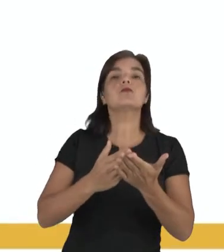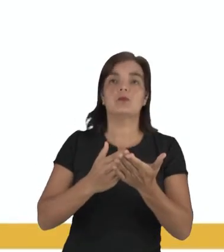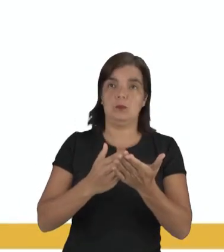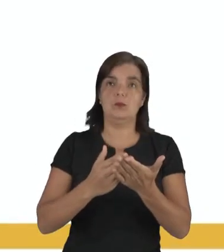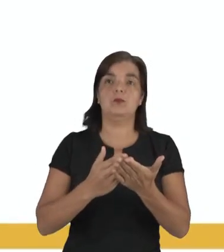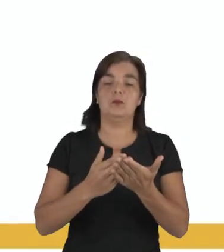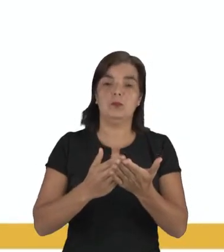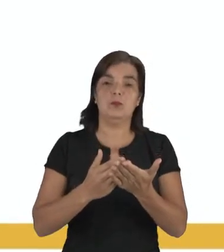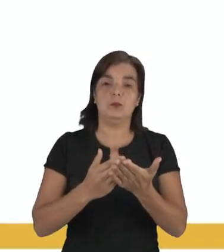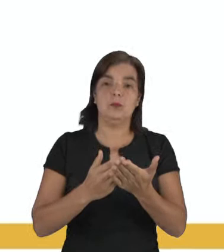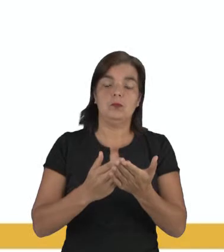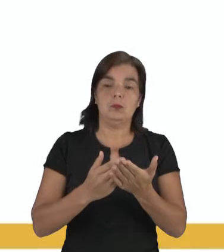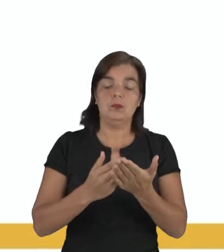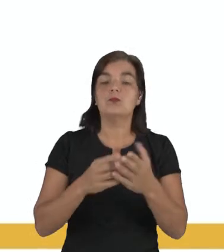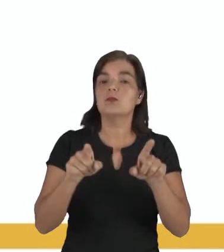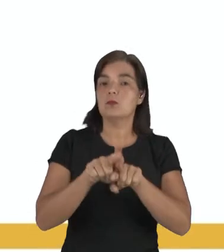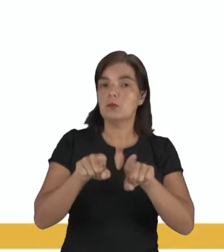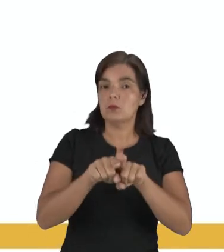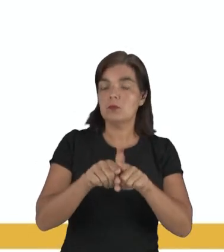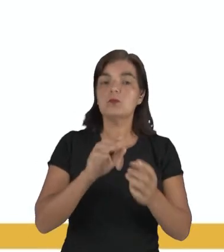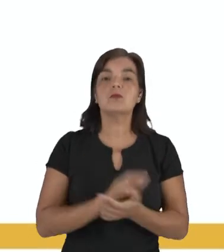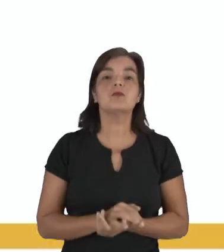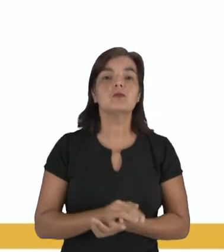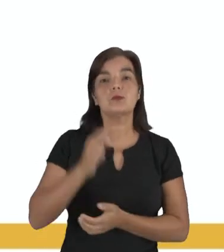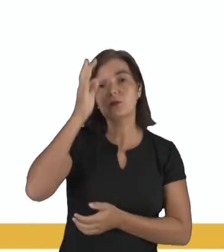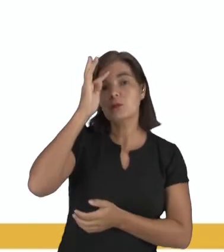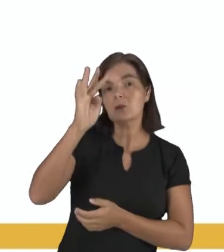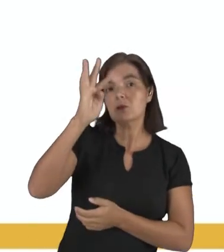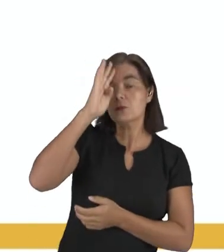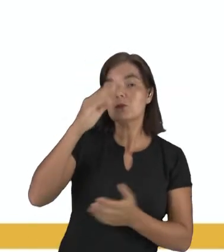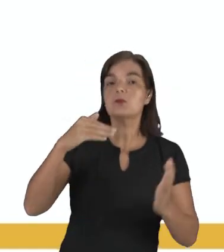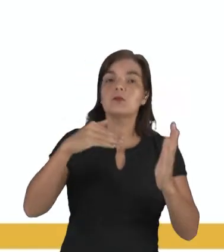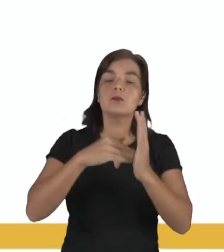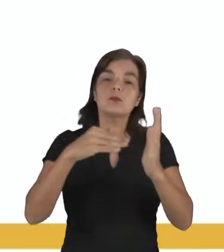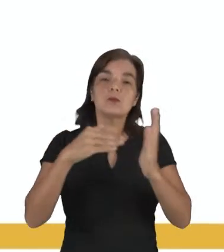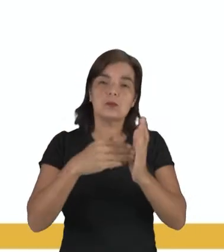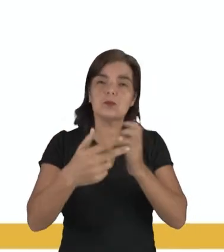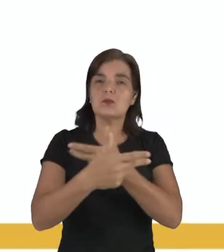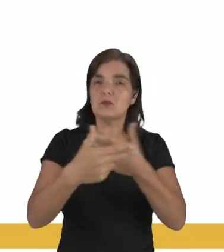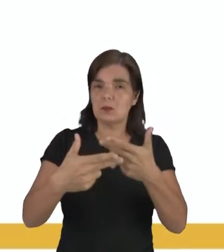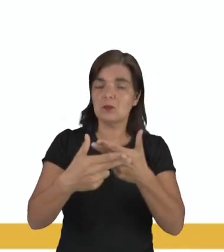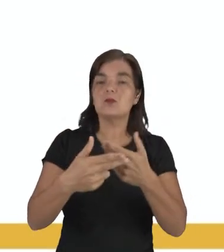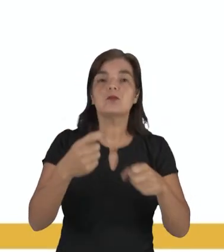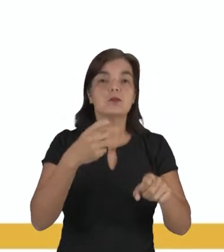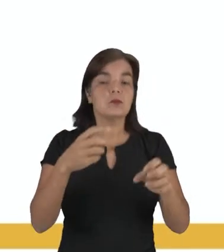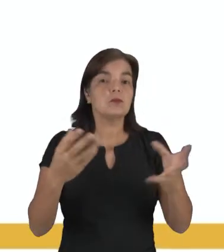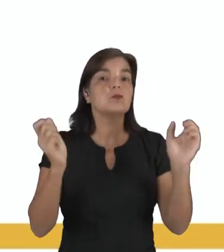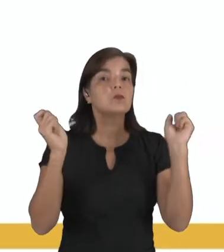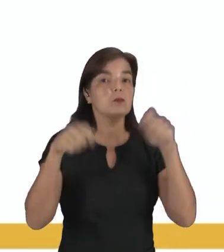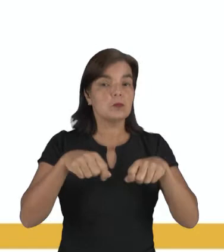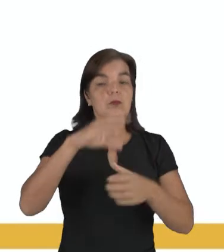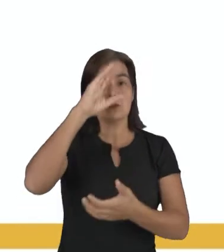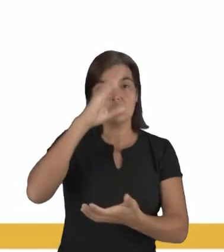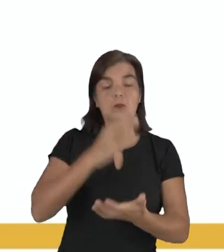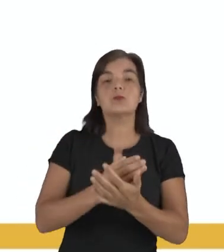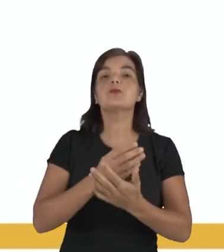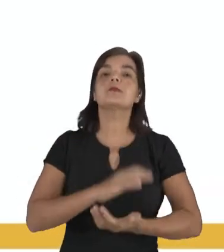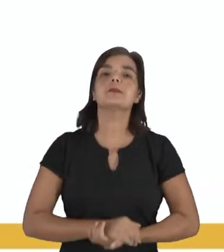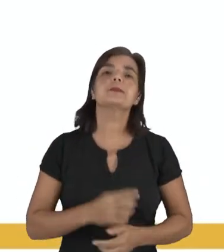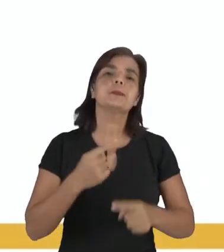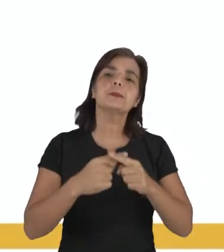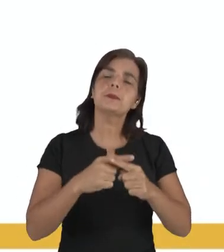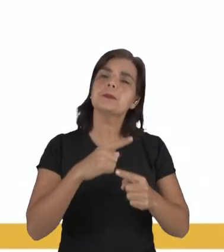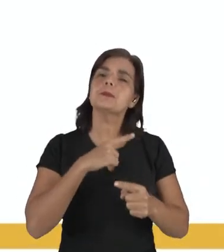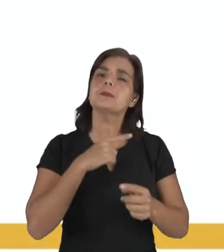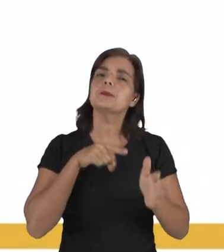assim, esse movimento de proposição de teorias até se ter algo mais sólido em que acreditar, digamos assim. Porque